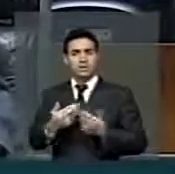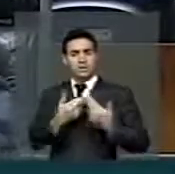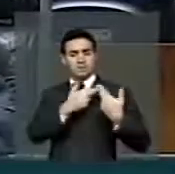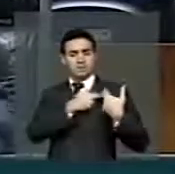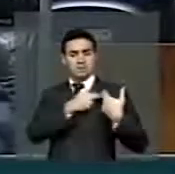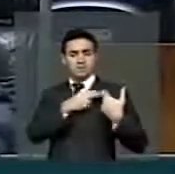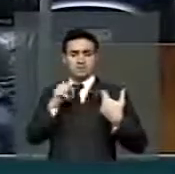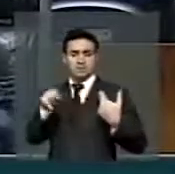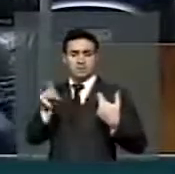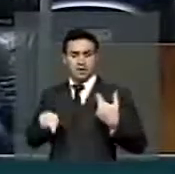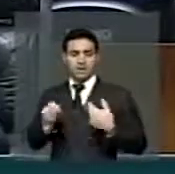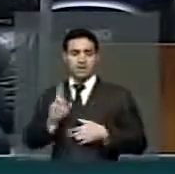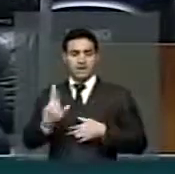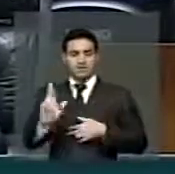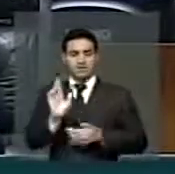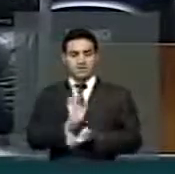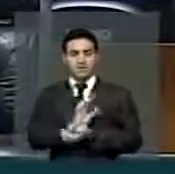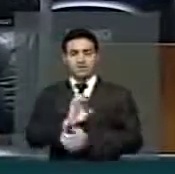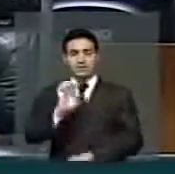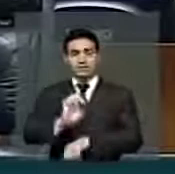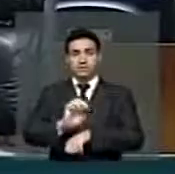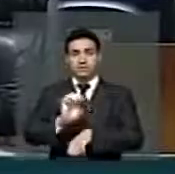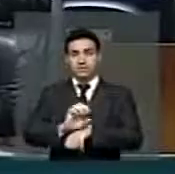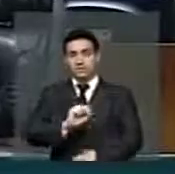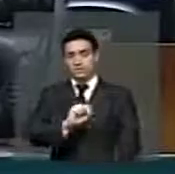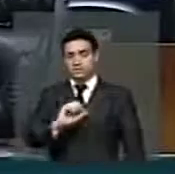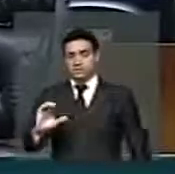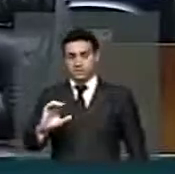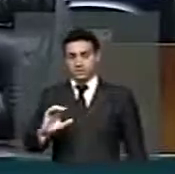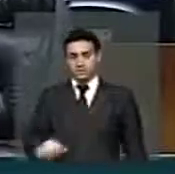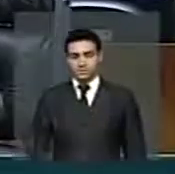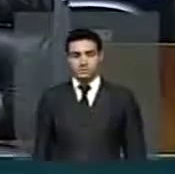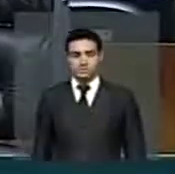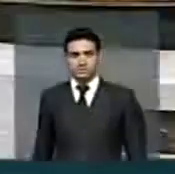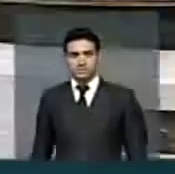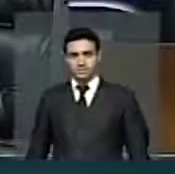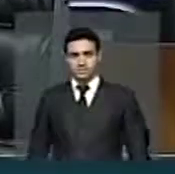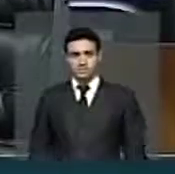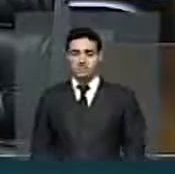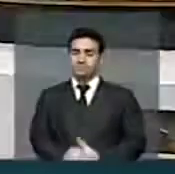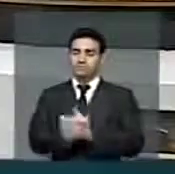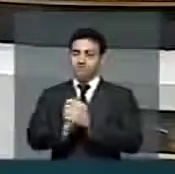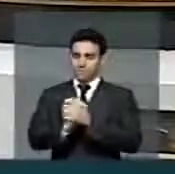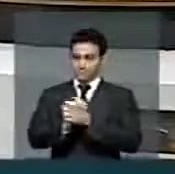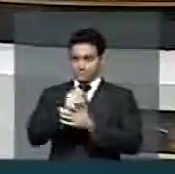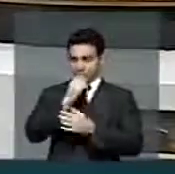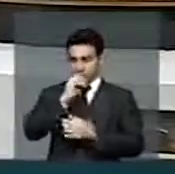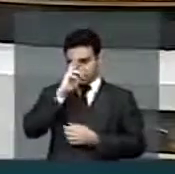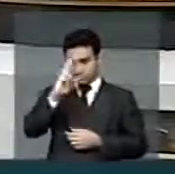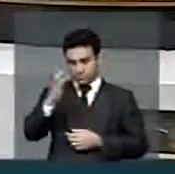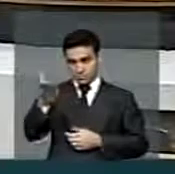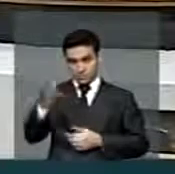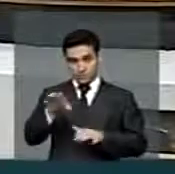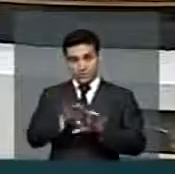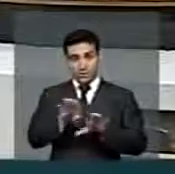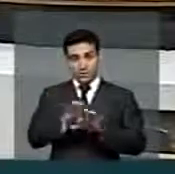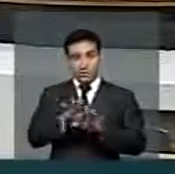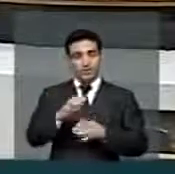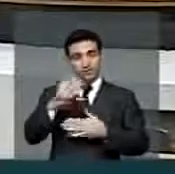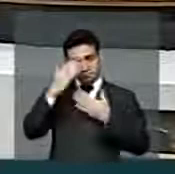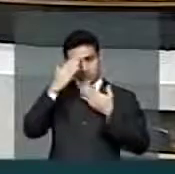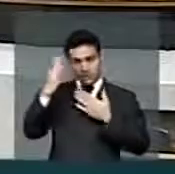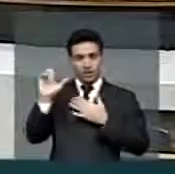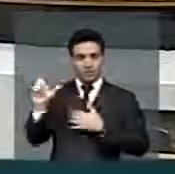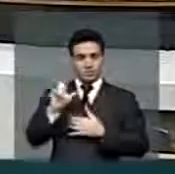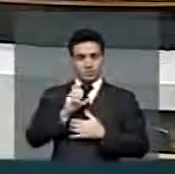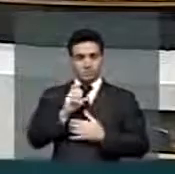de representar o Estado de Santa Catarina. Eu quero cumprimentar Vossa Excelência e agradecer pela